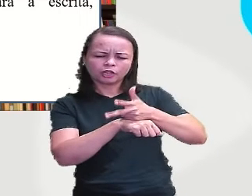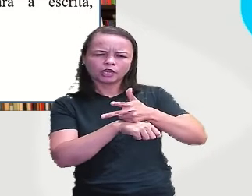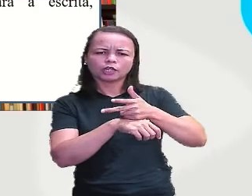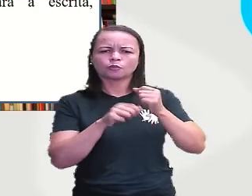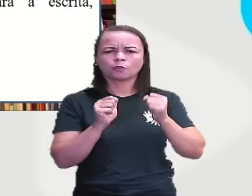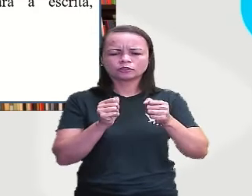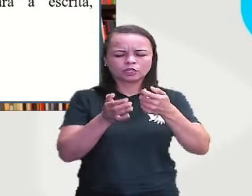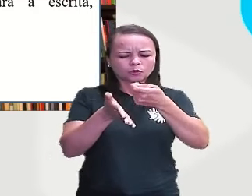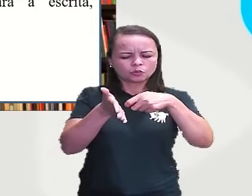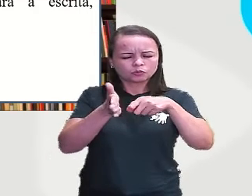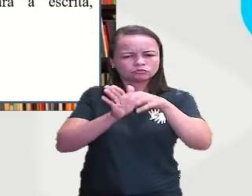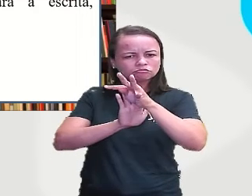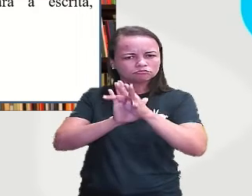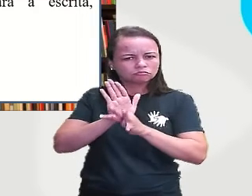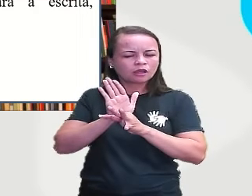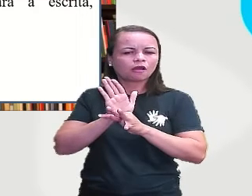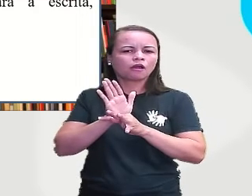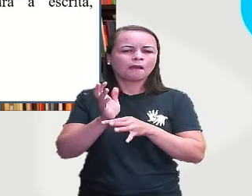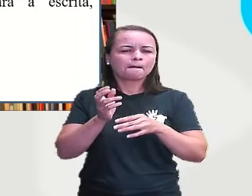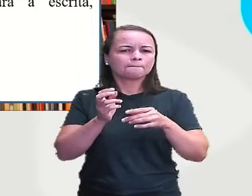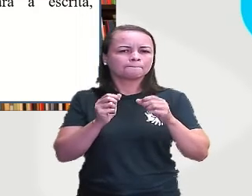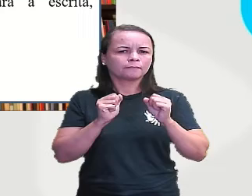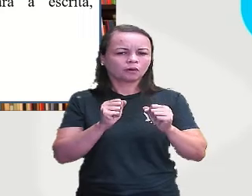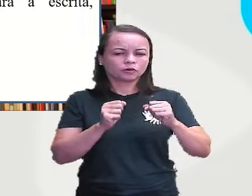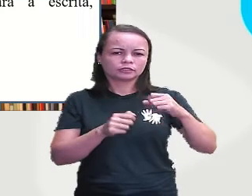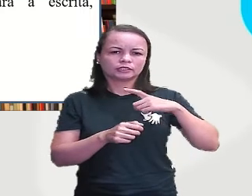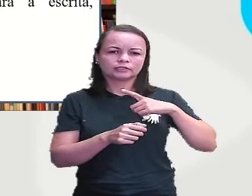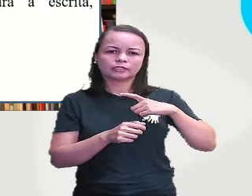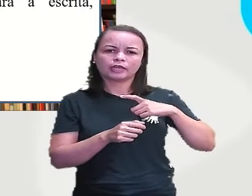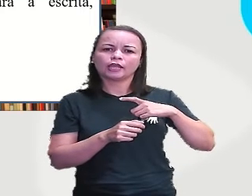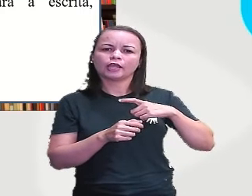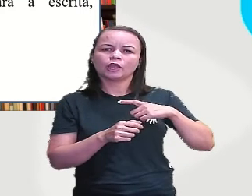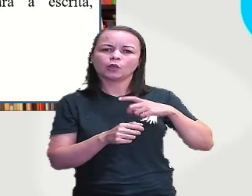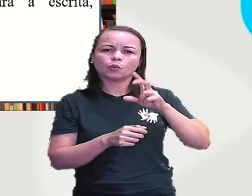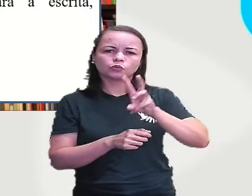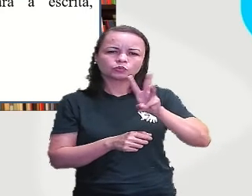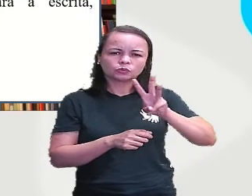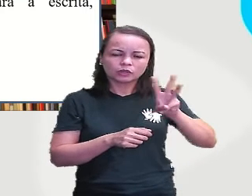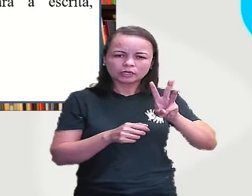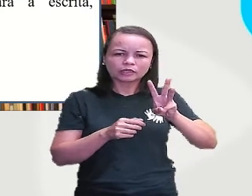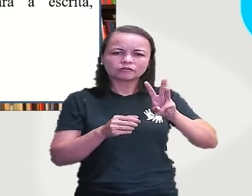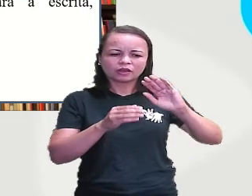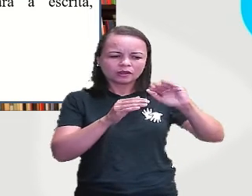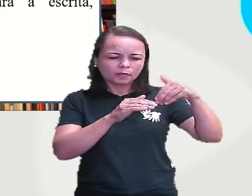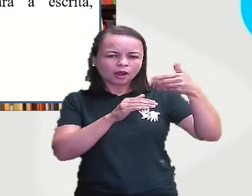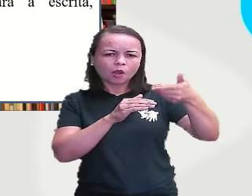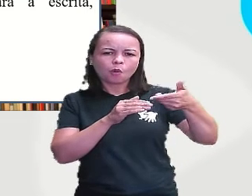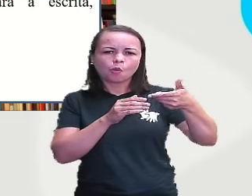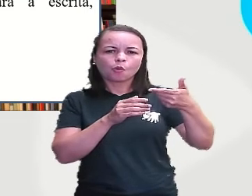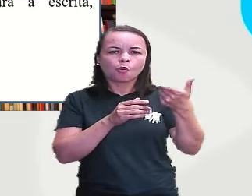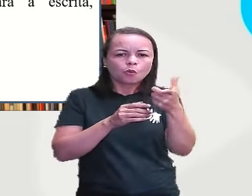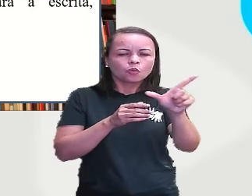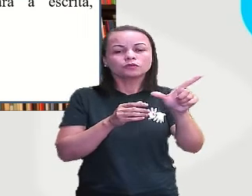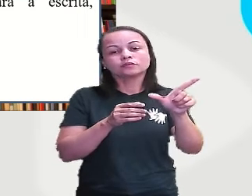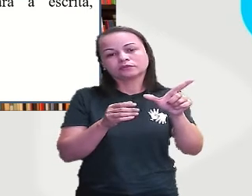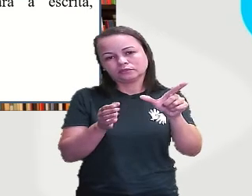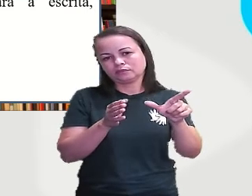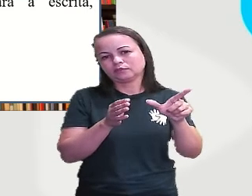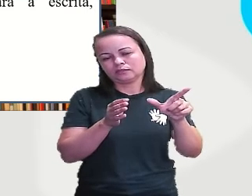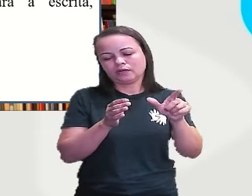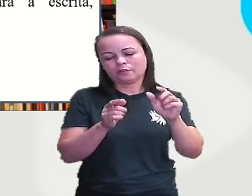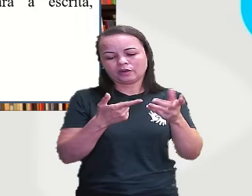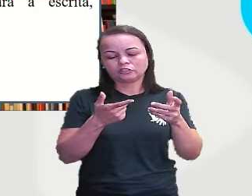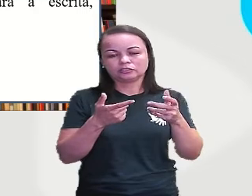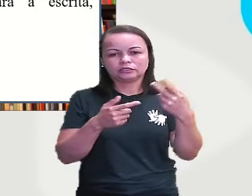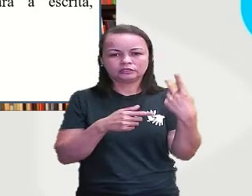escrito, pode ter um link que vai me levar para outra página. Tudo isso aí a gente chama também de hipertexto, ou seja,